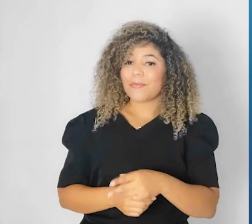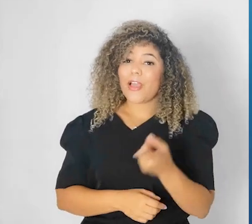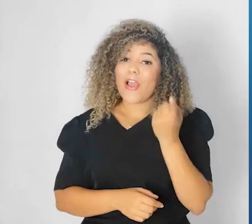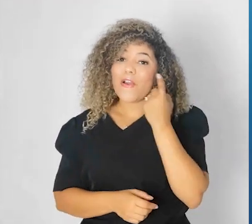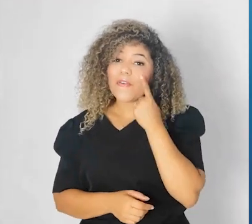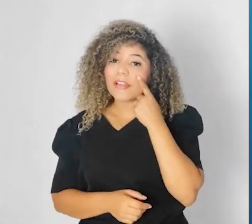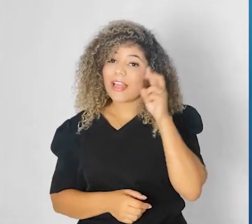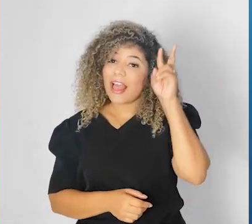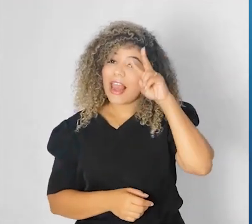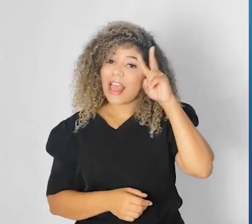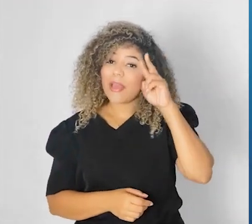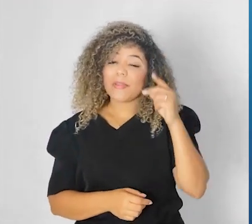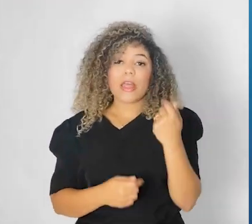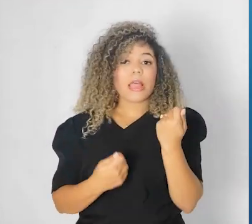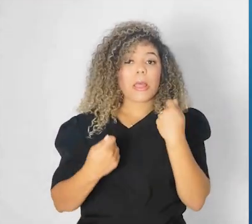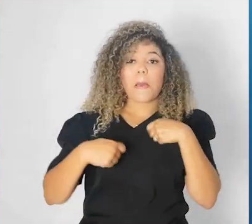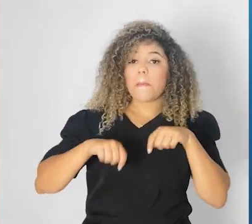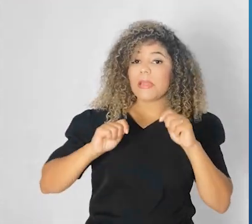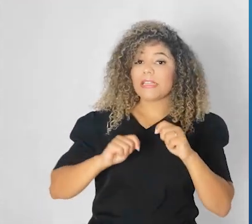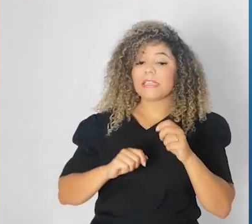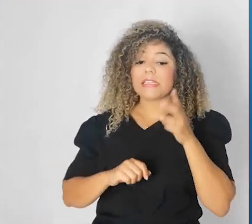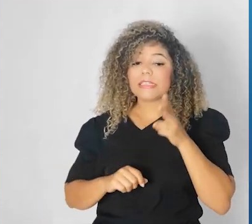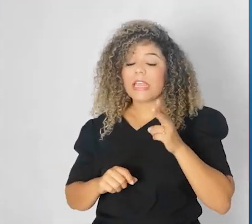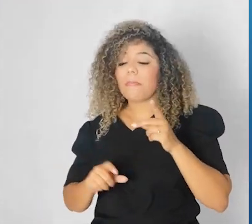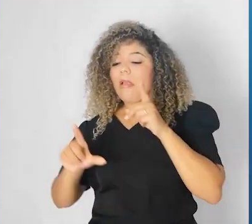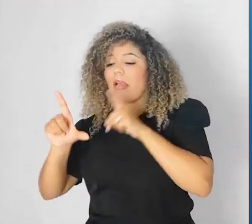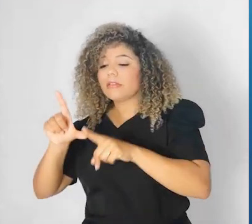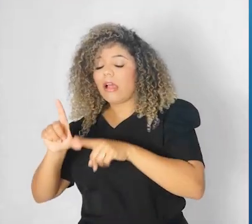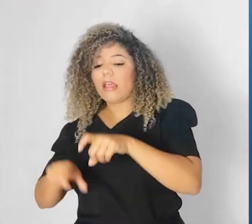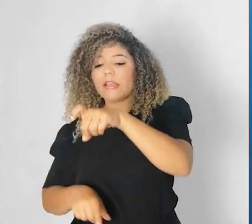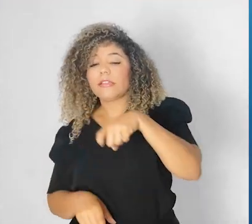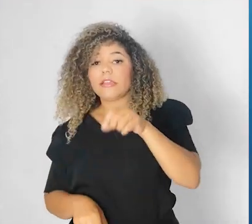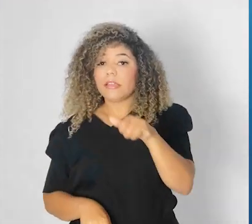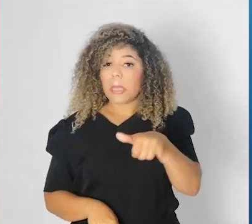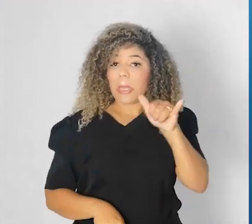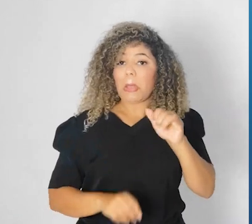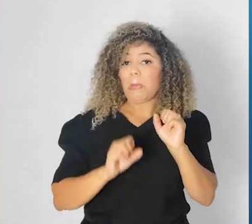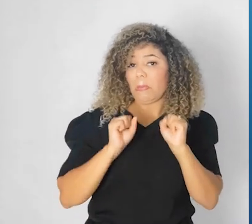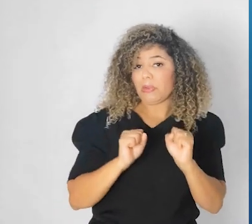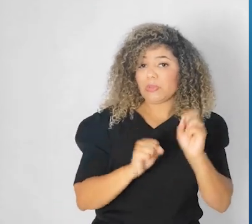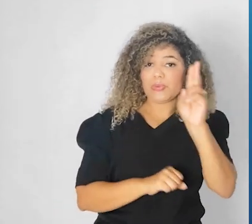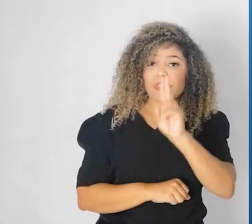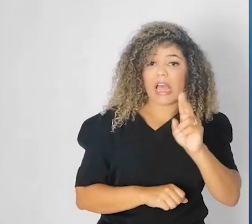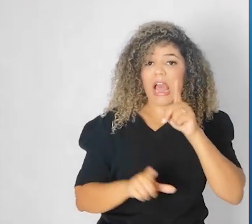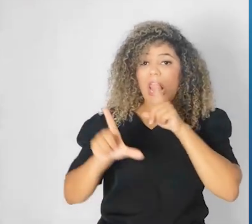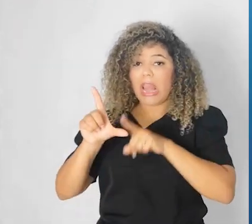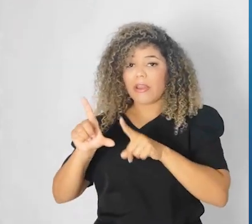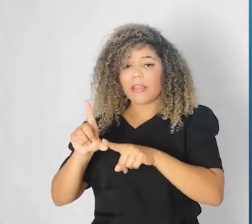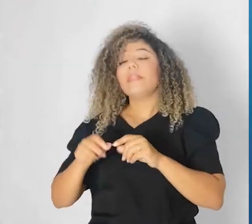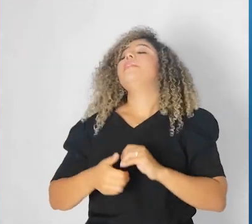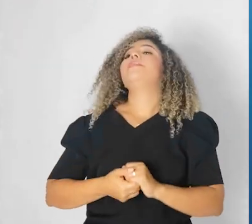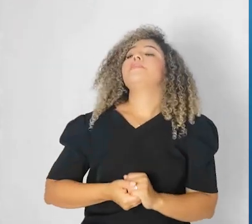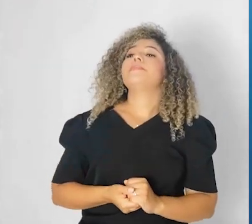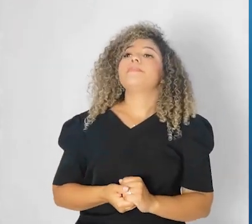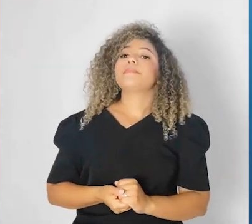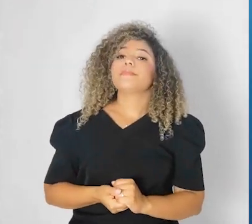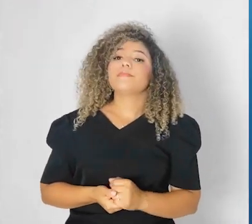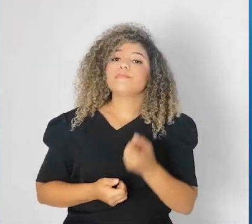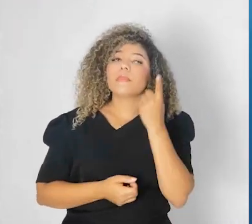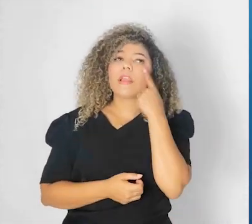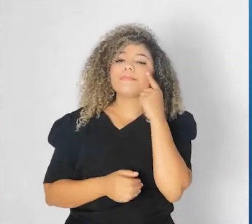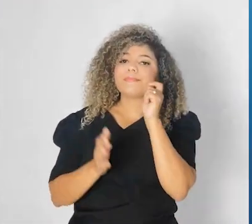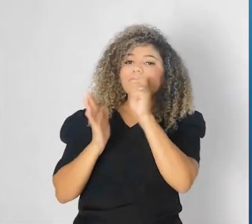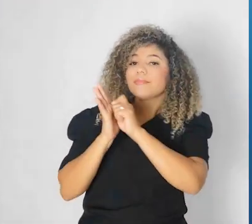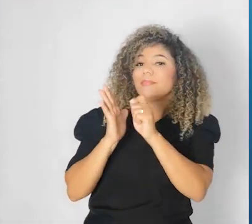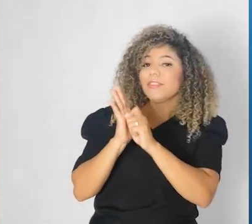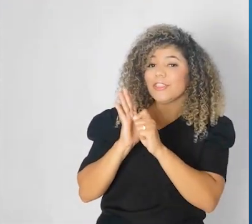falei que não necessariamente precisa ser x e y? Poderia ser, por exemplo, ó, deixa eu reescrever essa